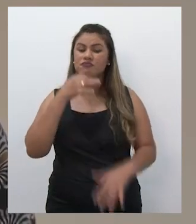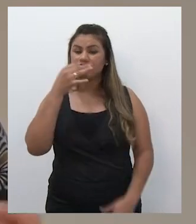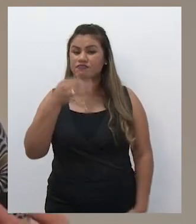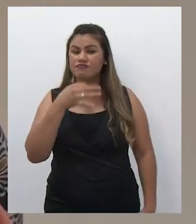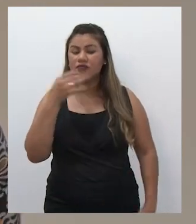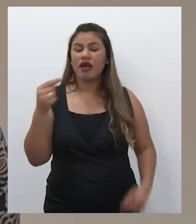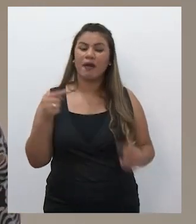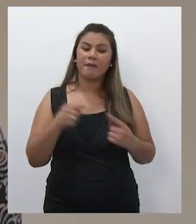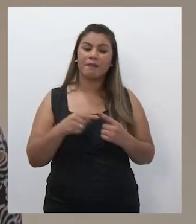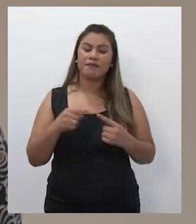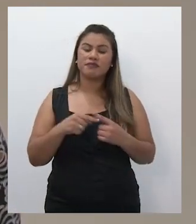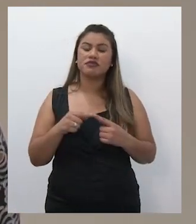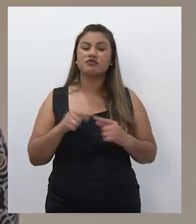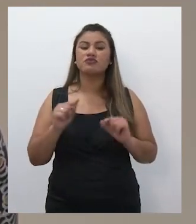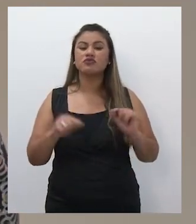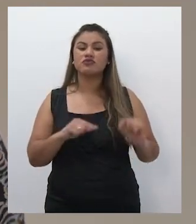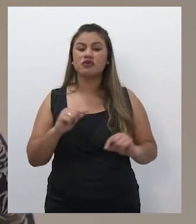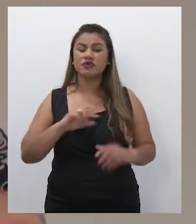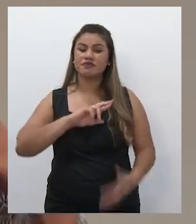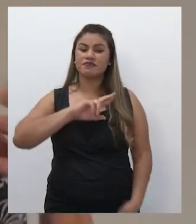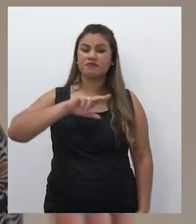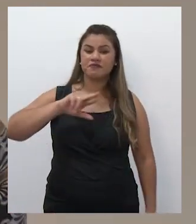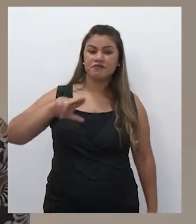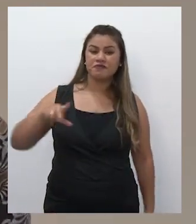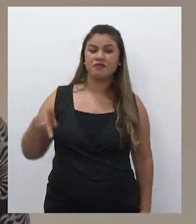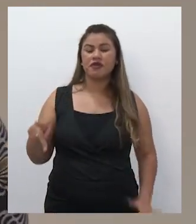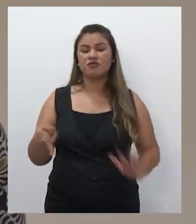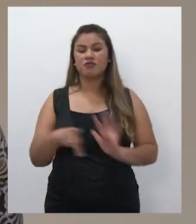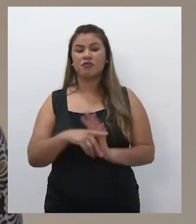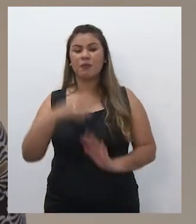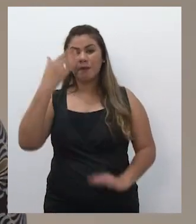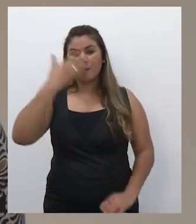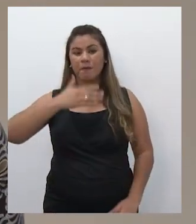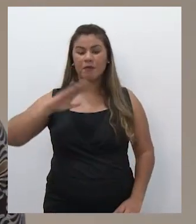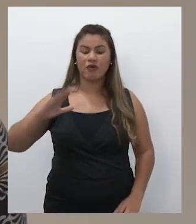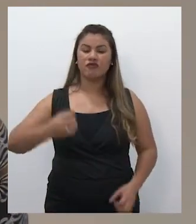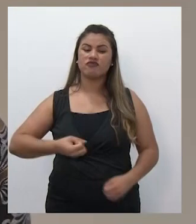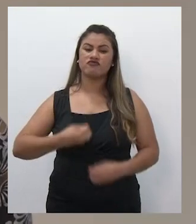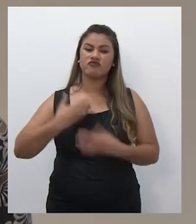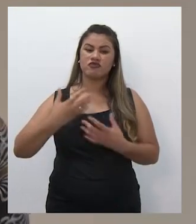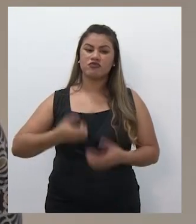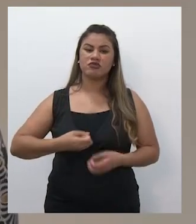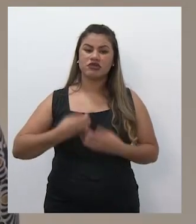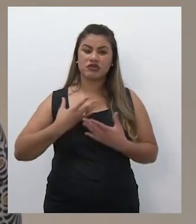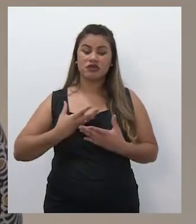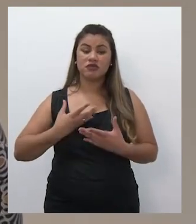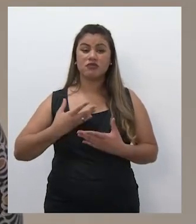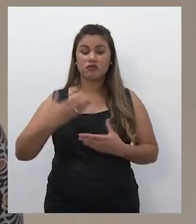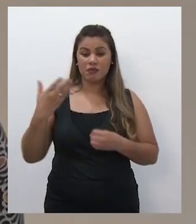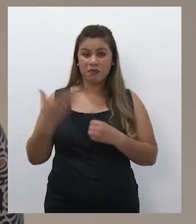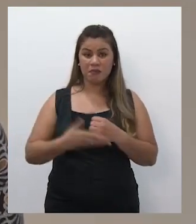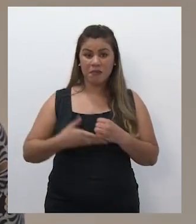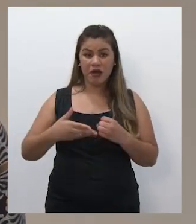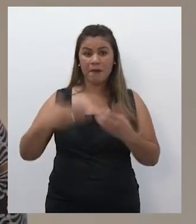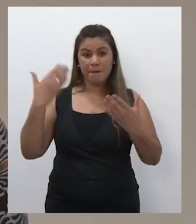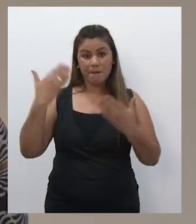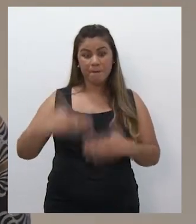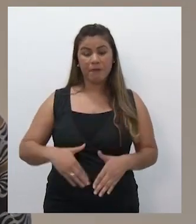isso, né? O trazer os elementos, as evidências, os dados necessários para que eu possa